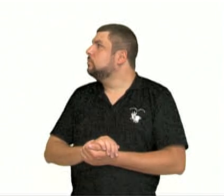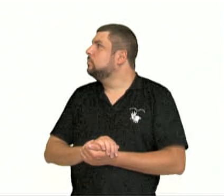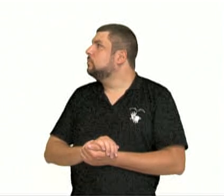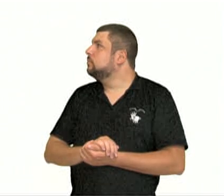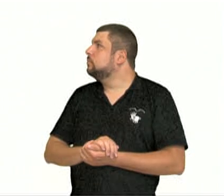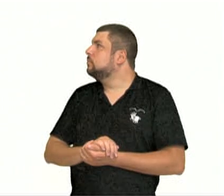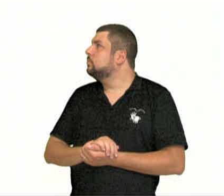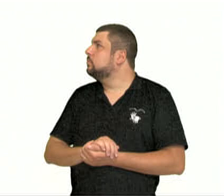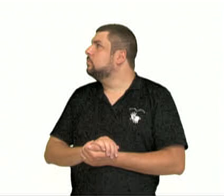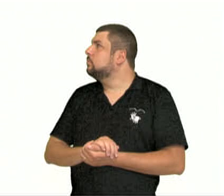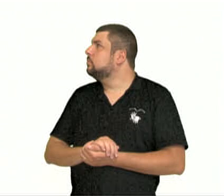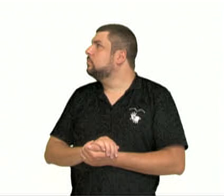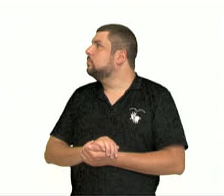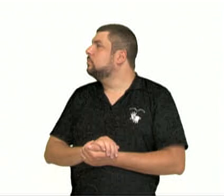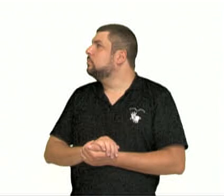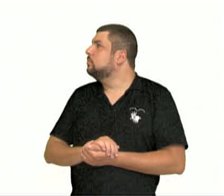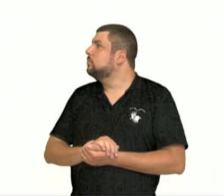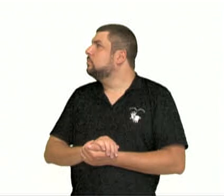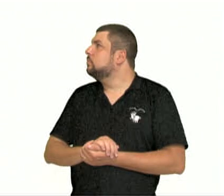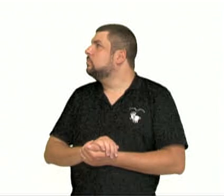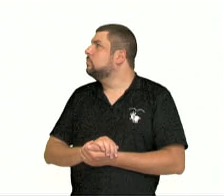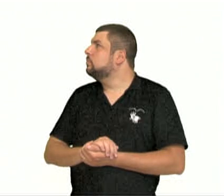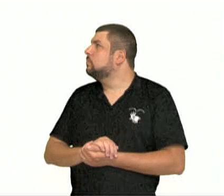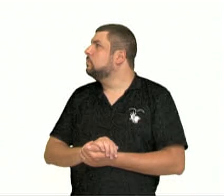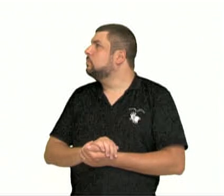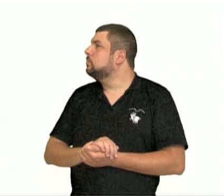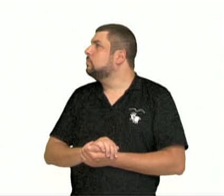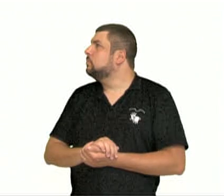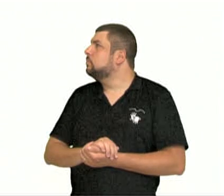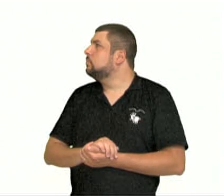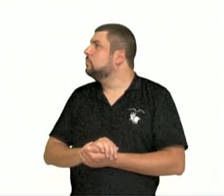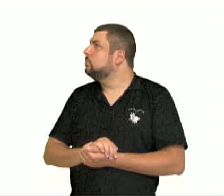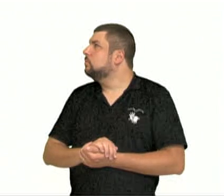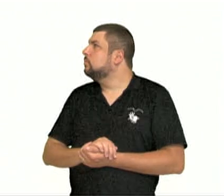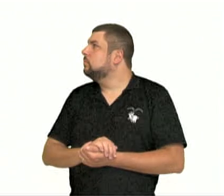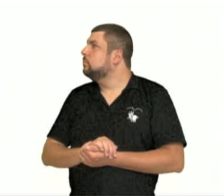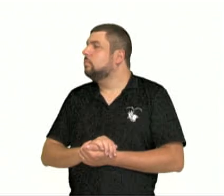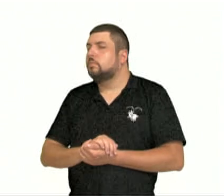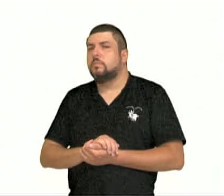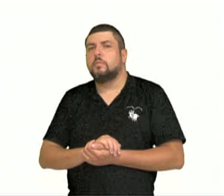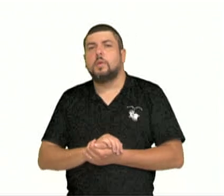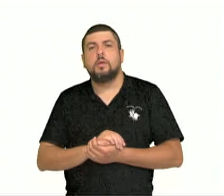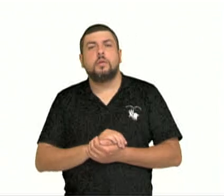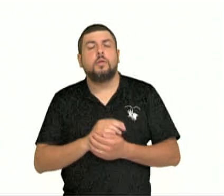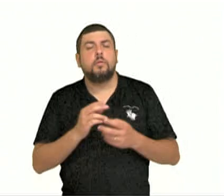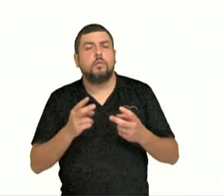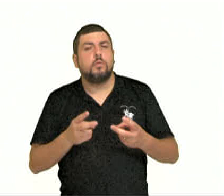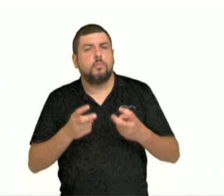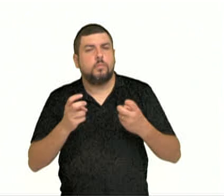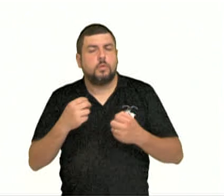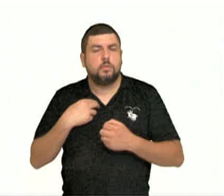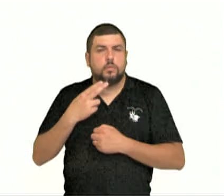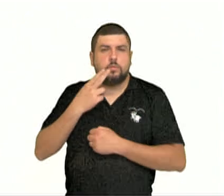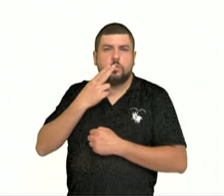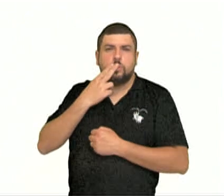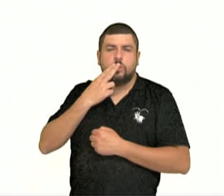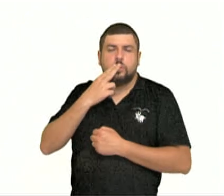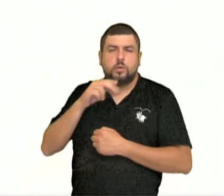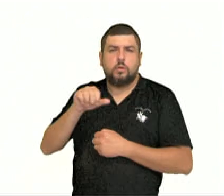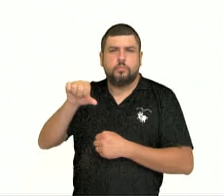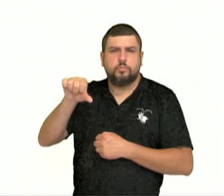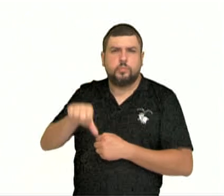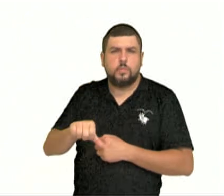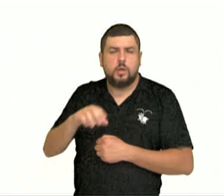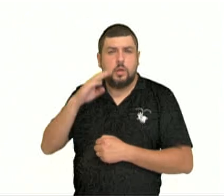cáncer de pulmão, garganta e laringe. Veja aí como é maléfico, né? É o